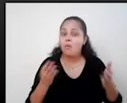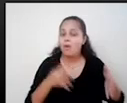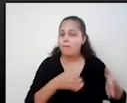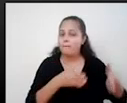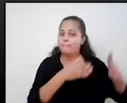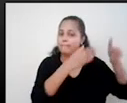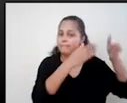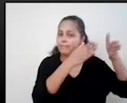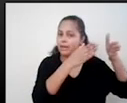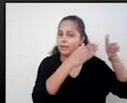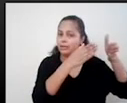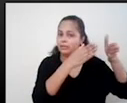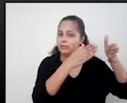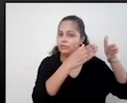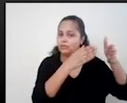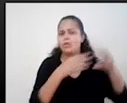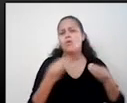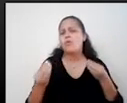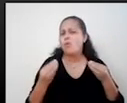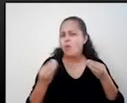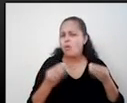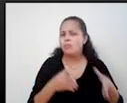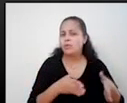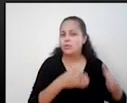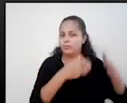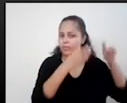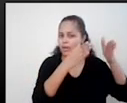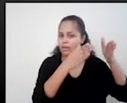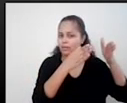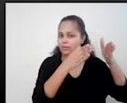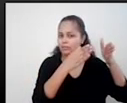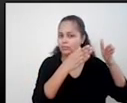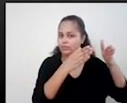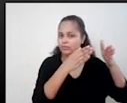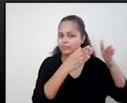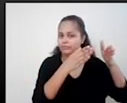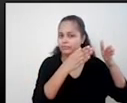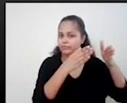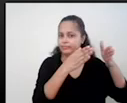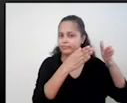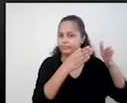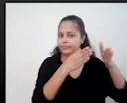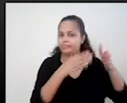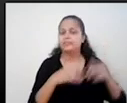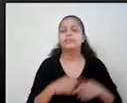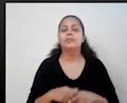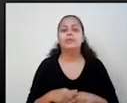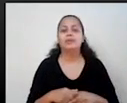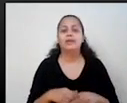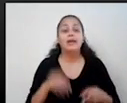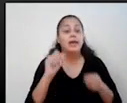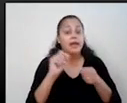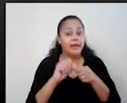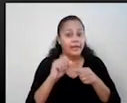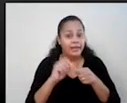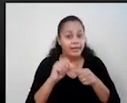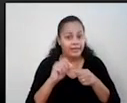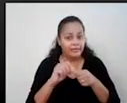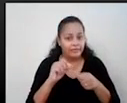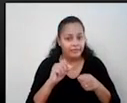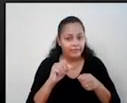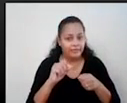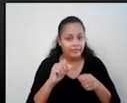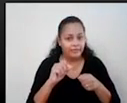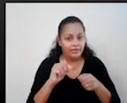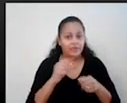qual prédio é esse, né? Como que esse prédio é? E aí eu coloquei uma joia da arquitetura moderna. Eu fiz